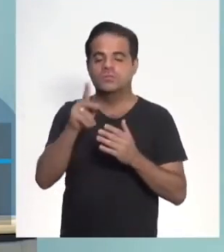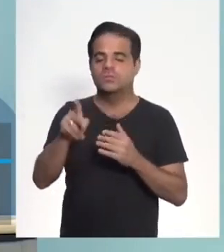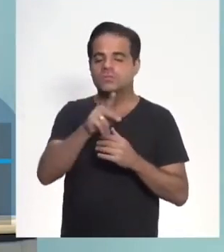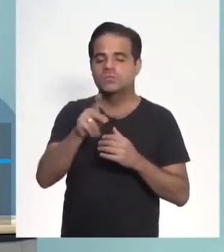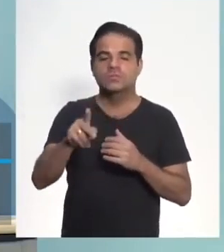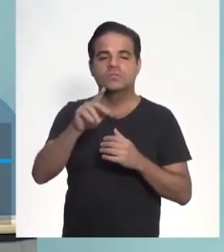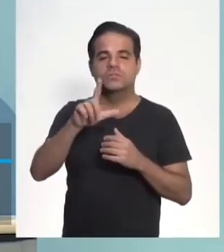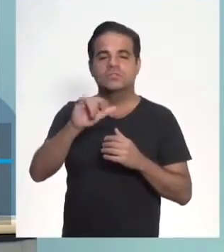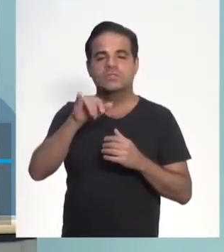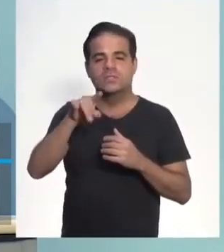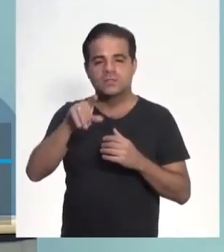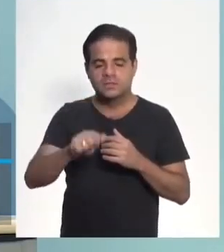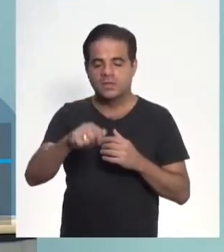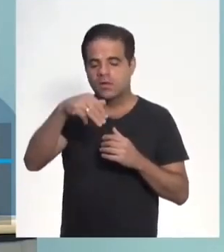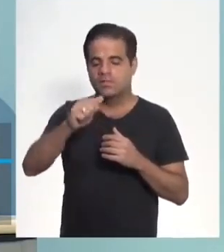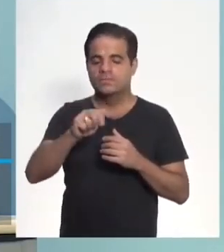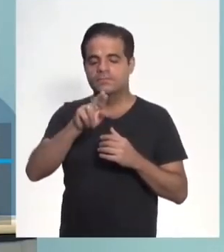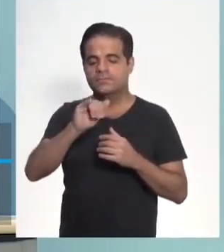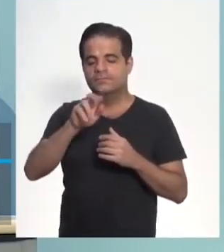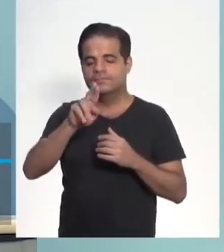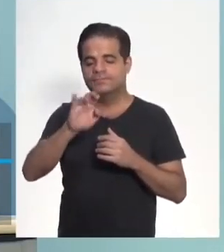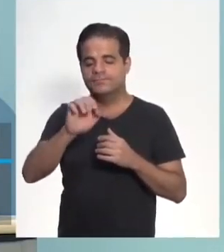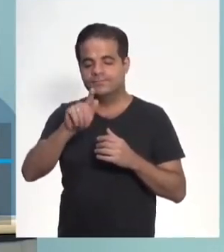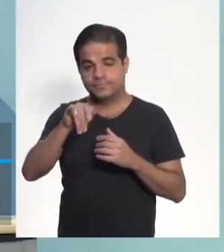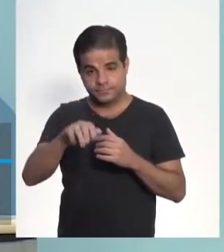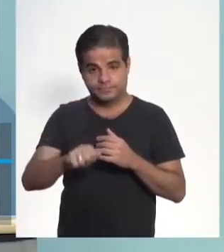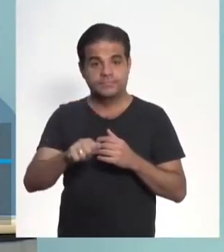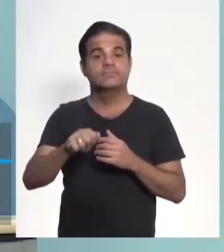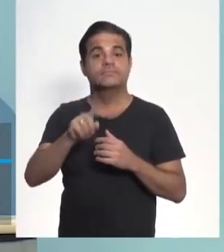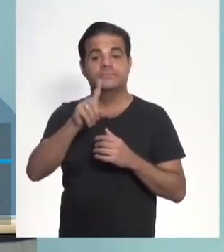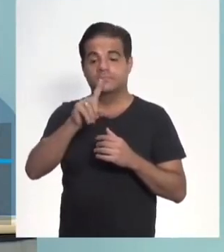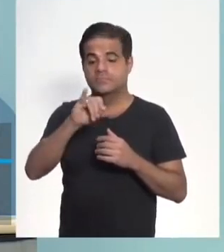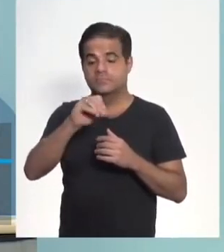Lindinalva, Maria Regina, o Diogo, aluno da